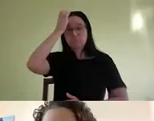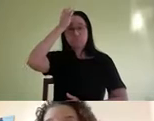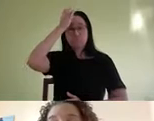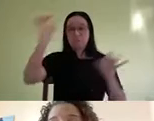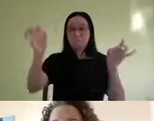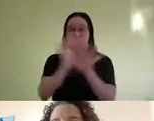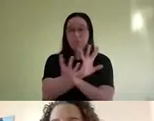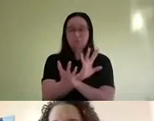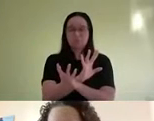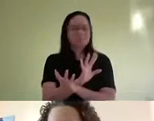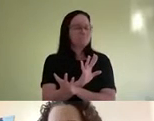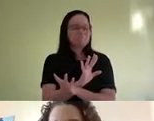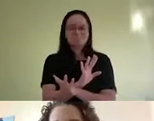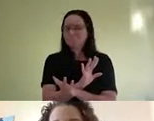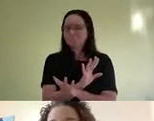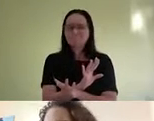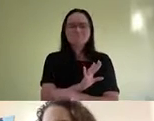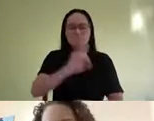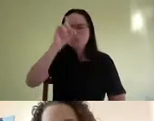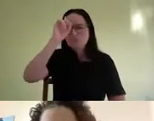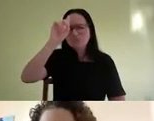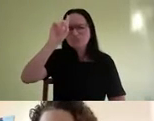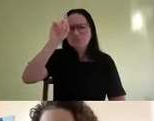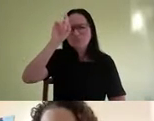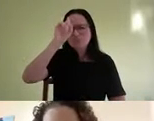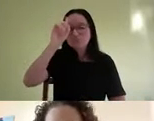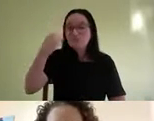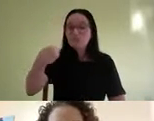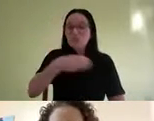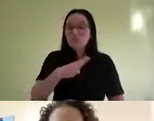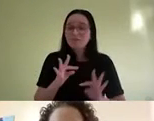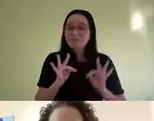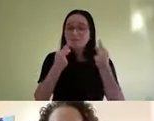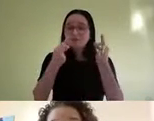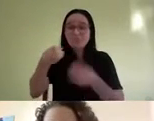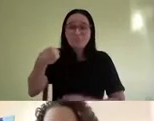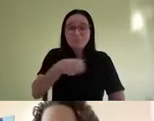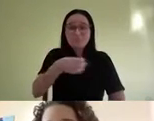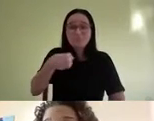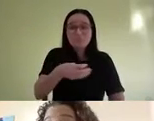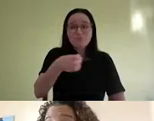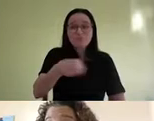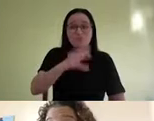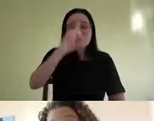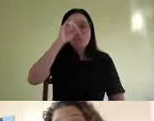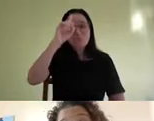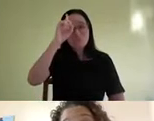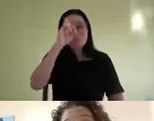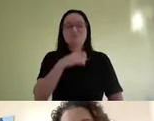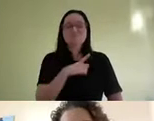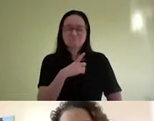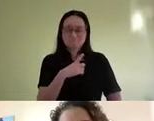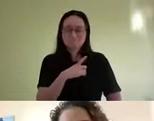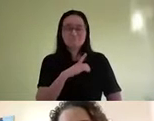não, todo dia existe uma tecnologia nova sendo lançada ou aquela